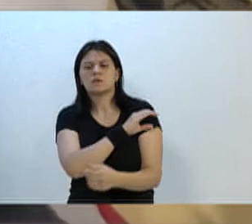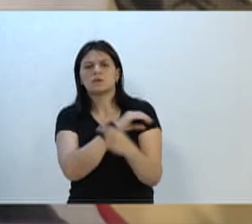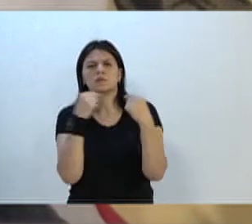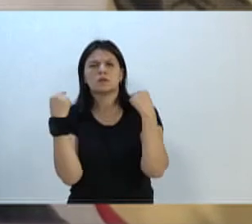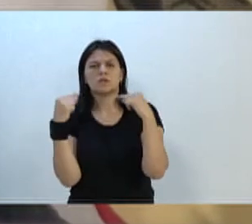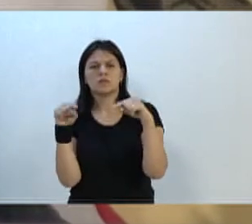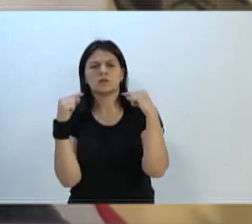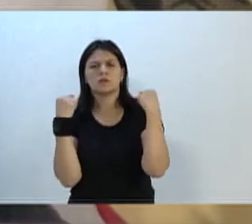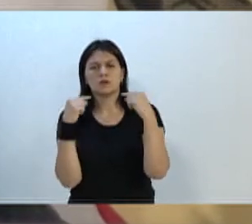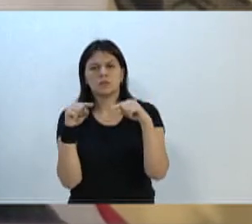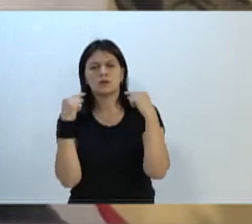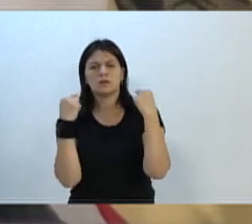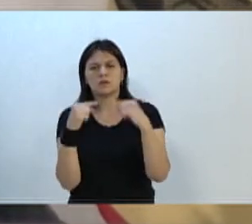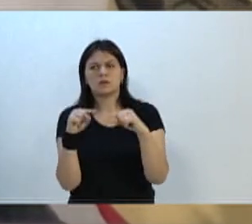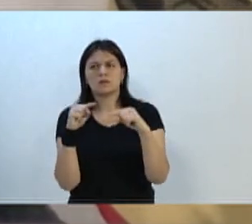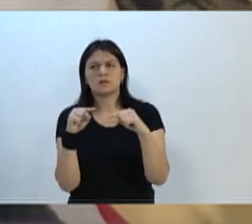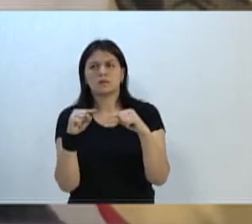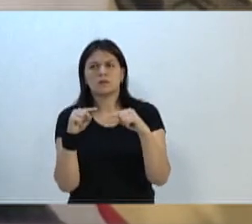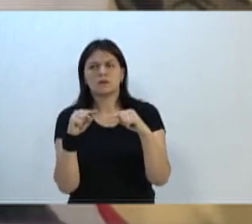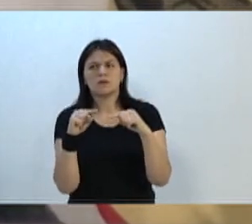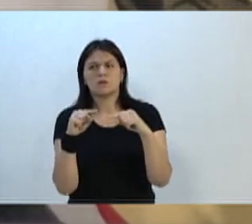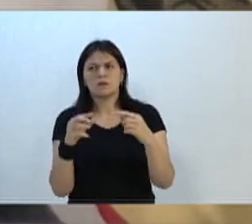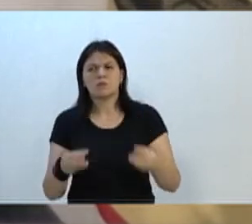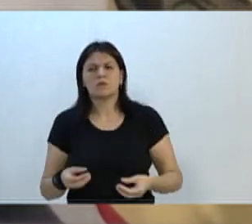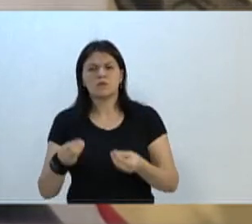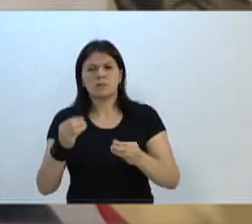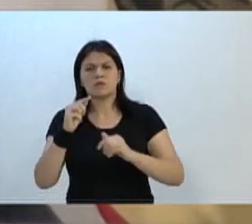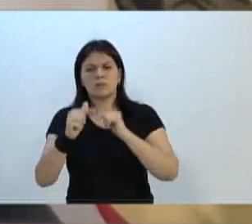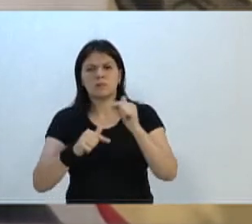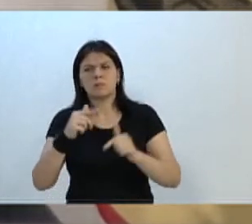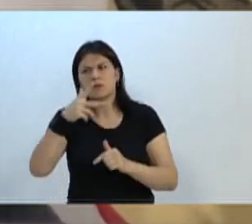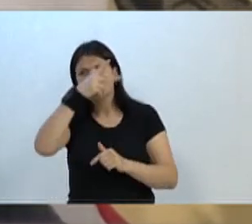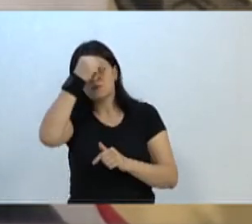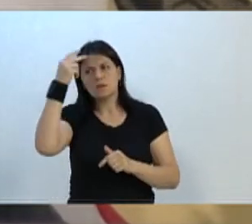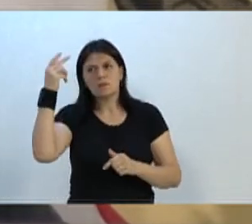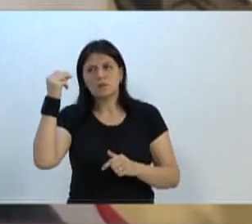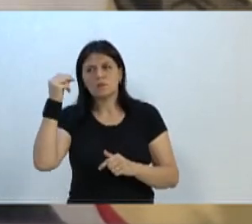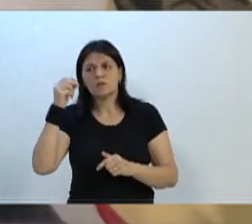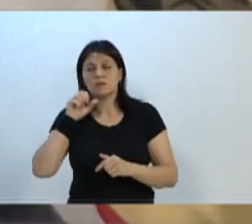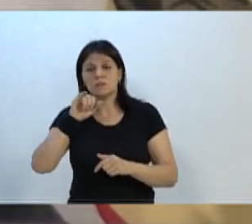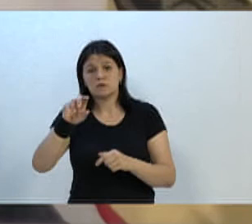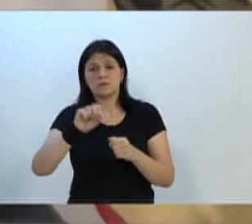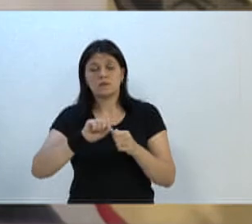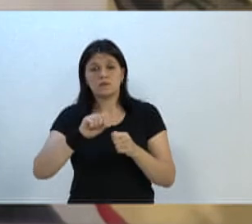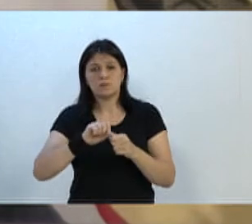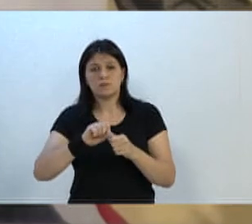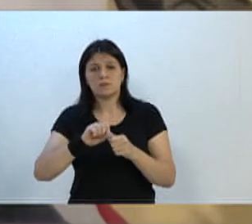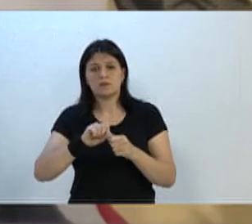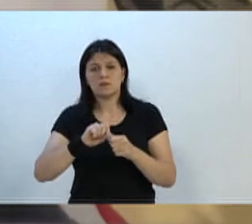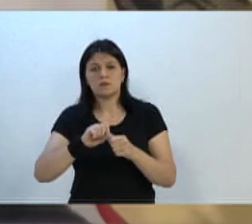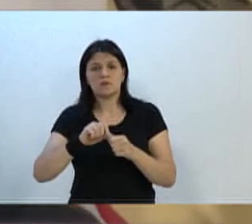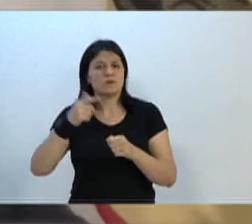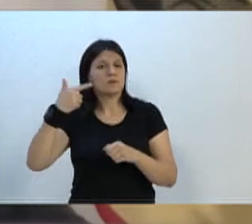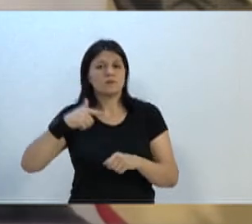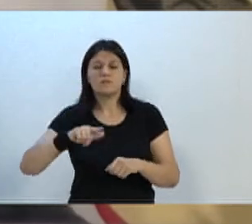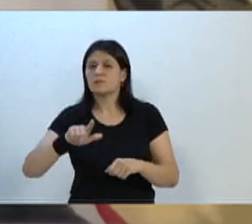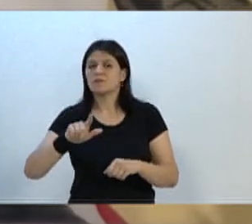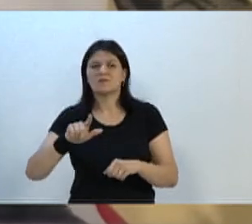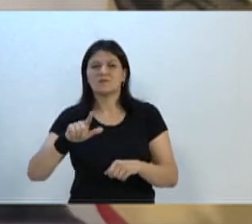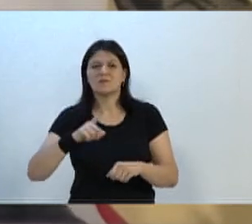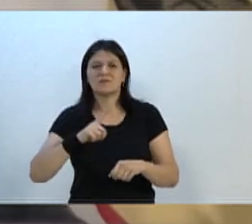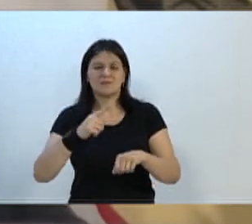protocole de serviço ao executivo se você fizer isso eles não vão ter tempo para fazer